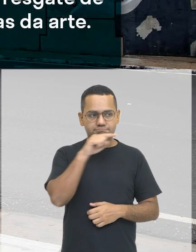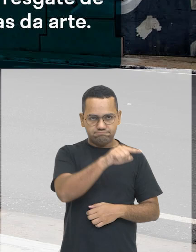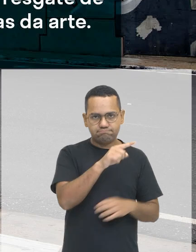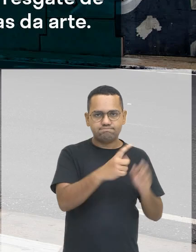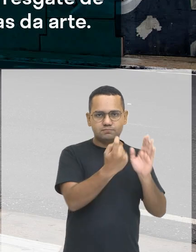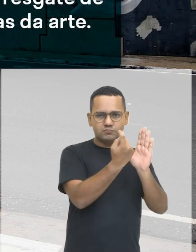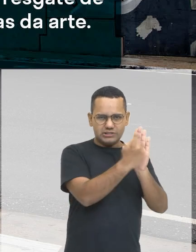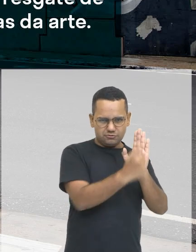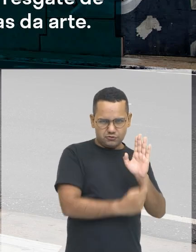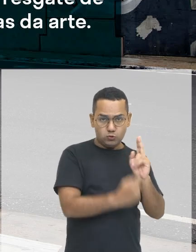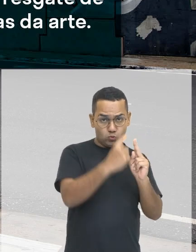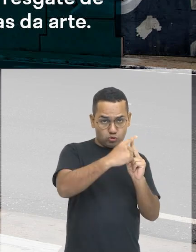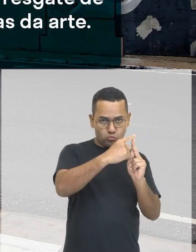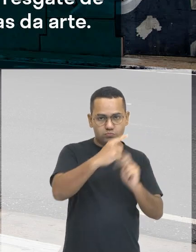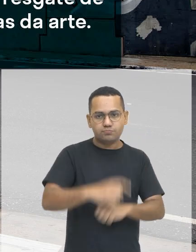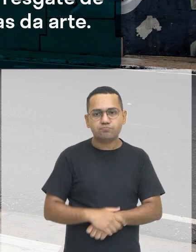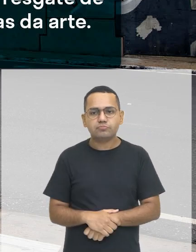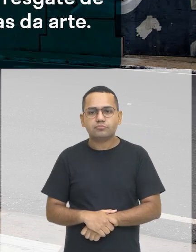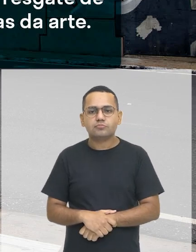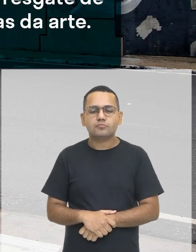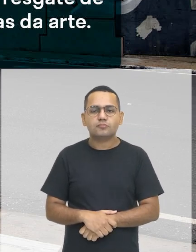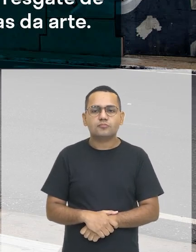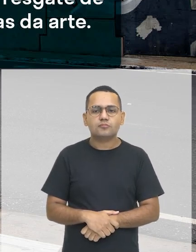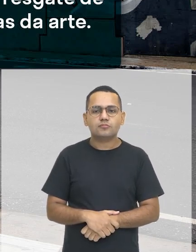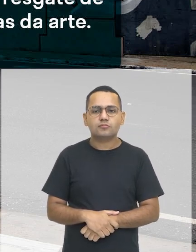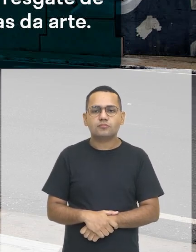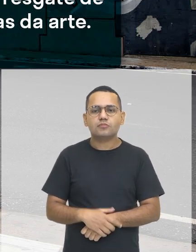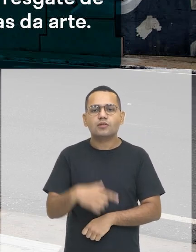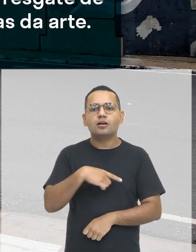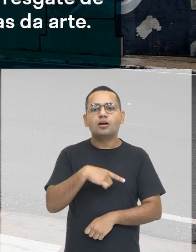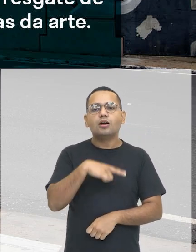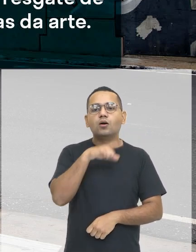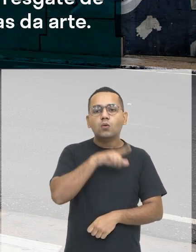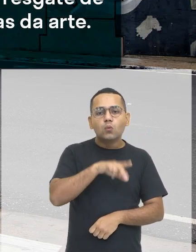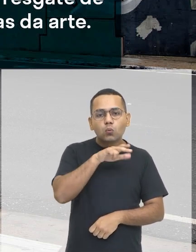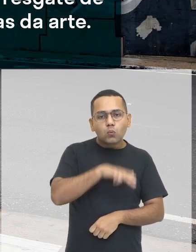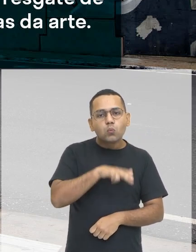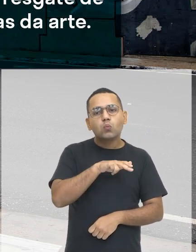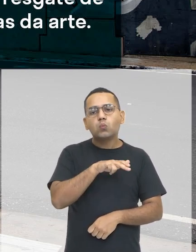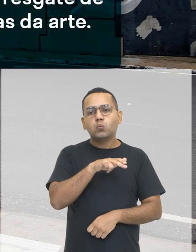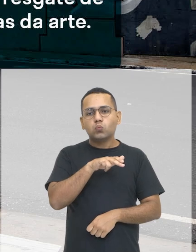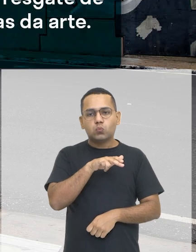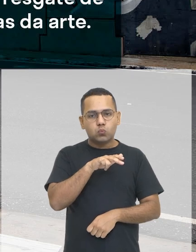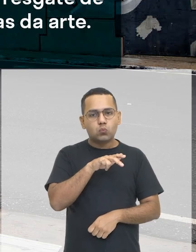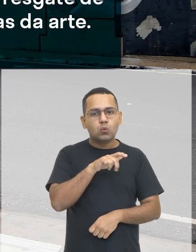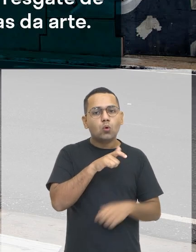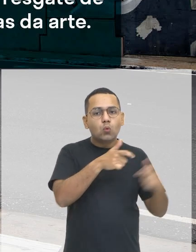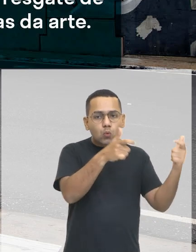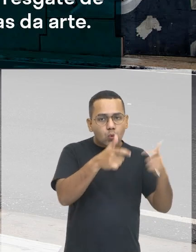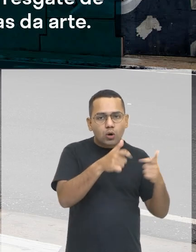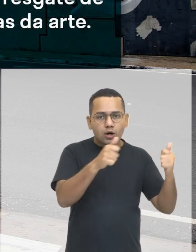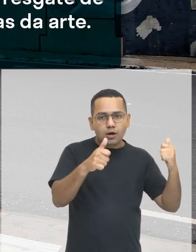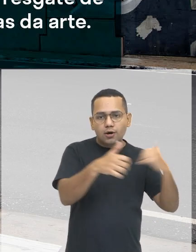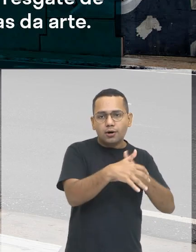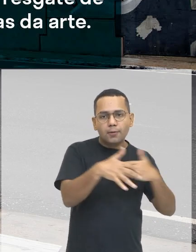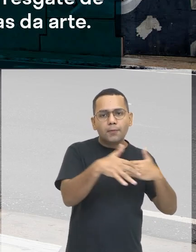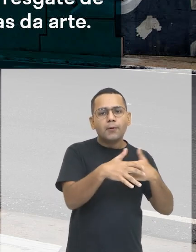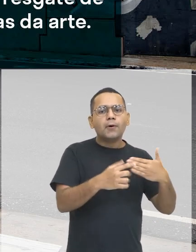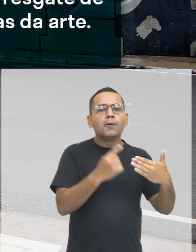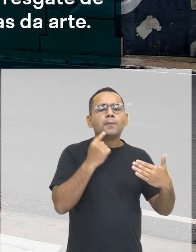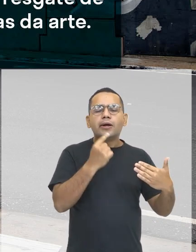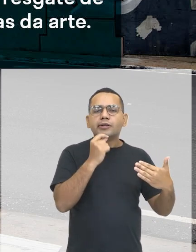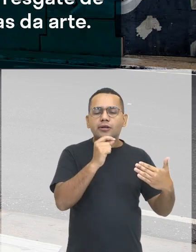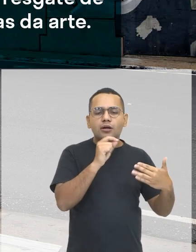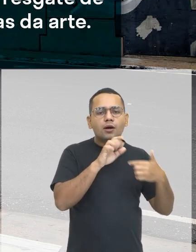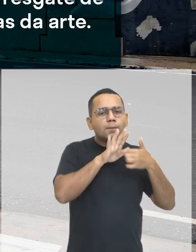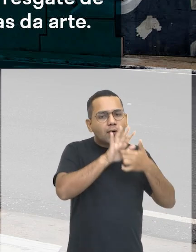o grafite é uma manifestação artística que utiliza os espaços públicos para expressar ideias